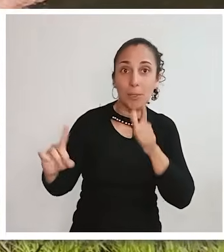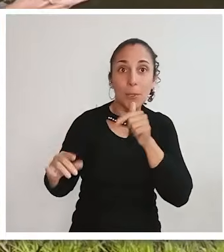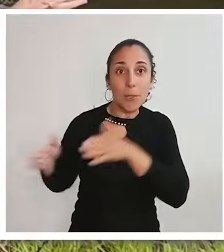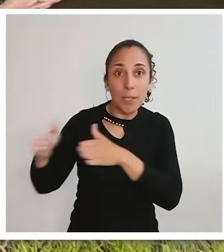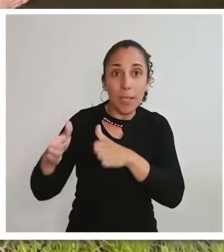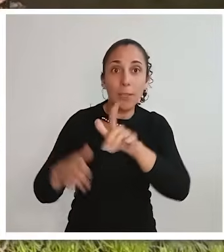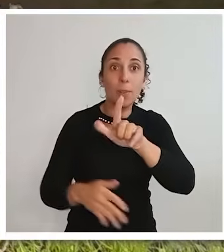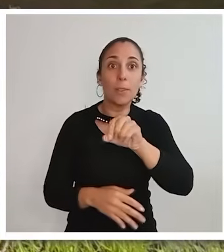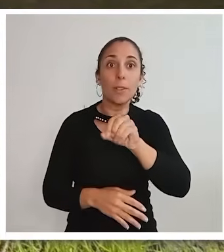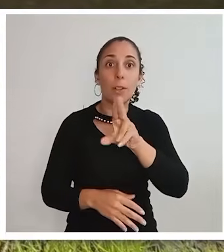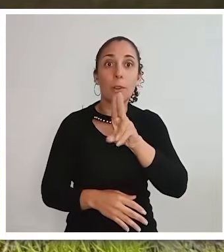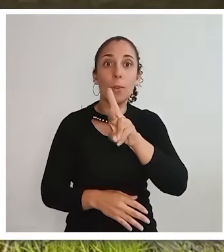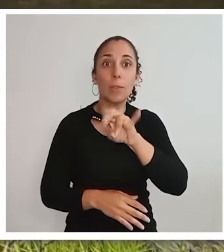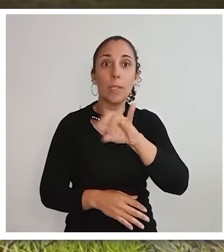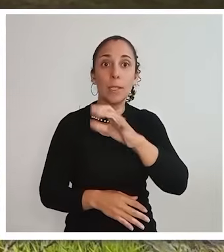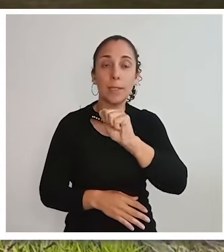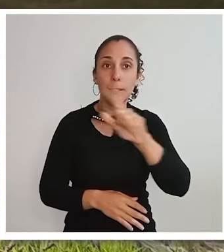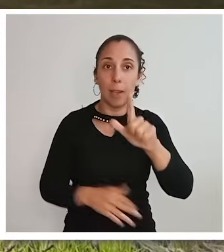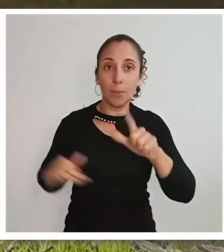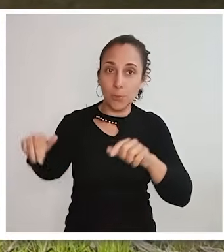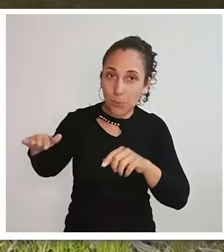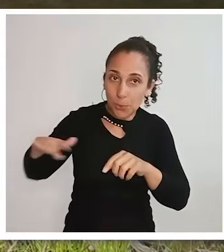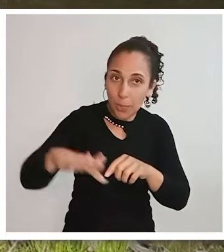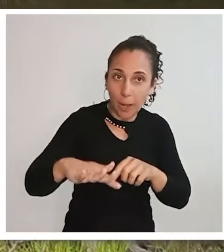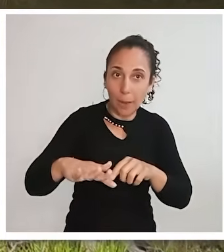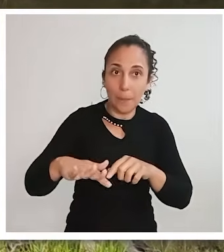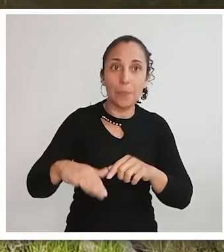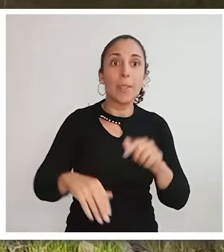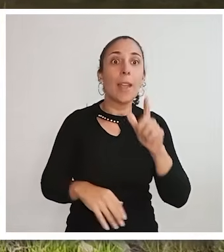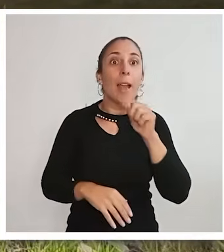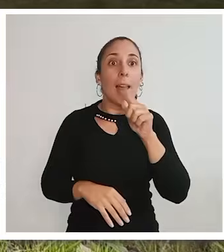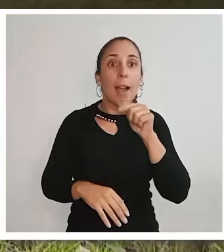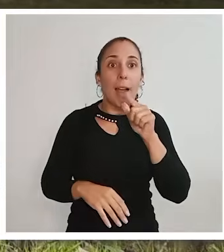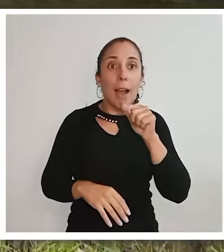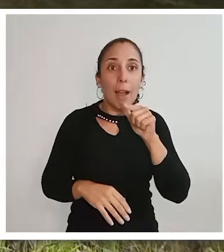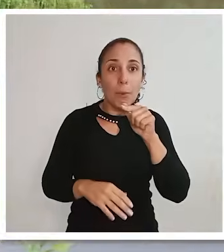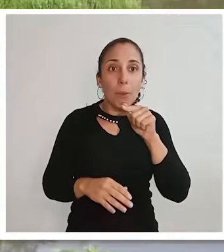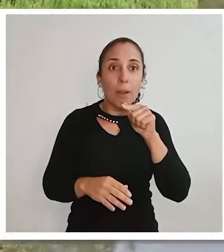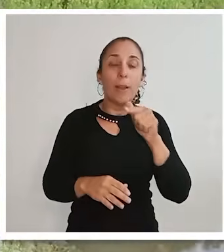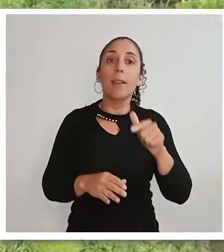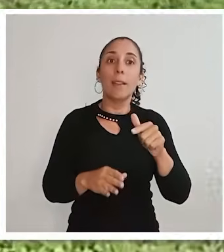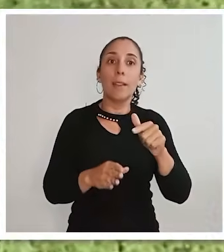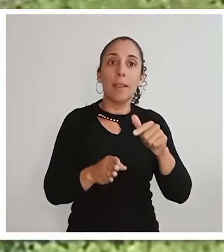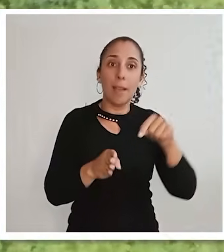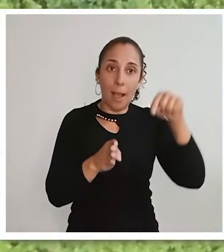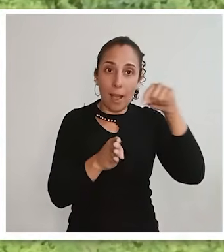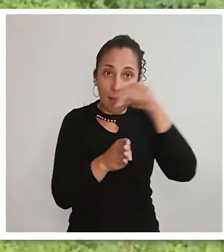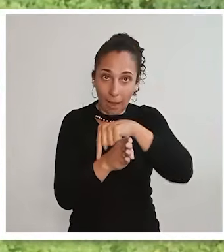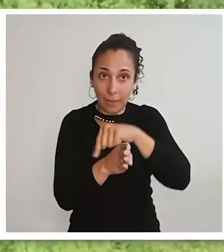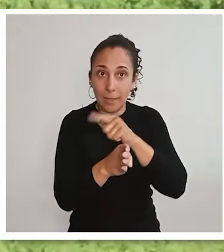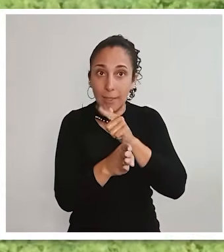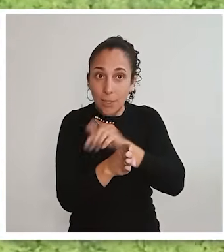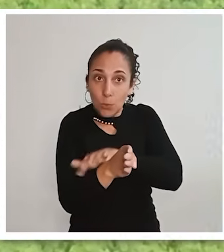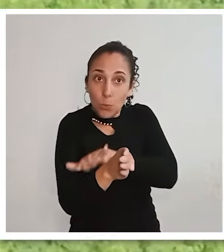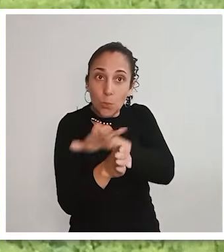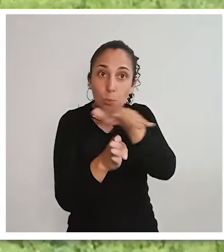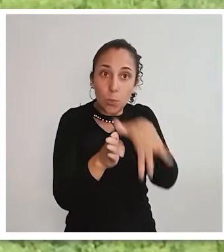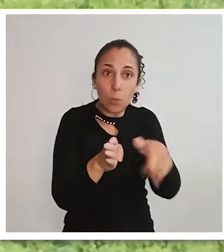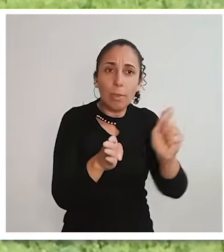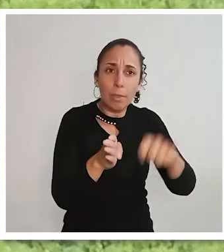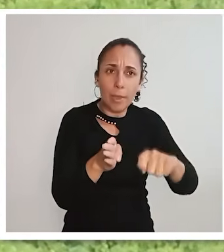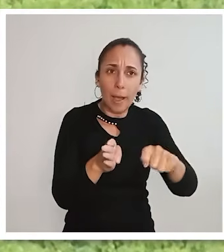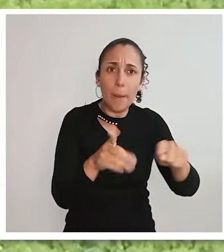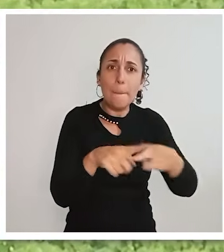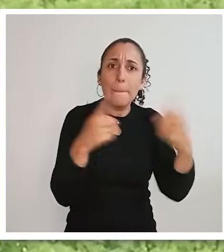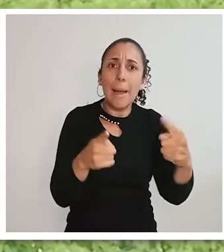já são as águas do riacho Louriçal. Esse é um dique galgável. Ele permite que as águas do riacho cheguem até o